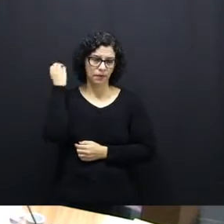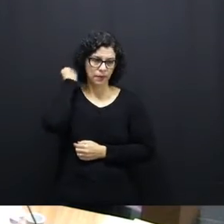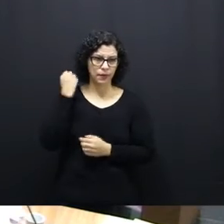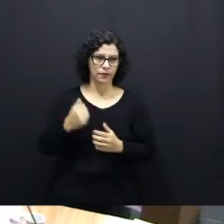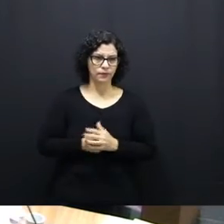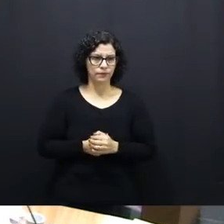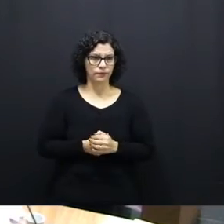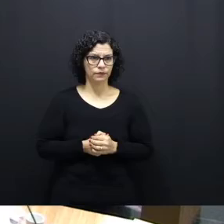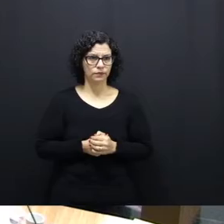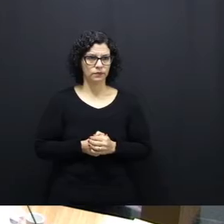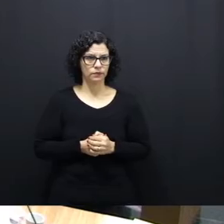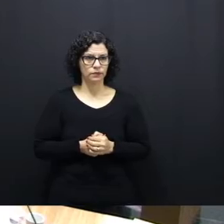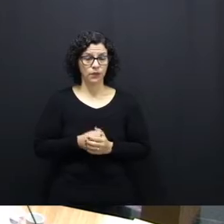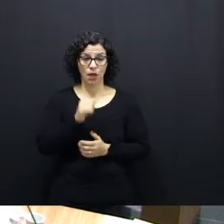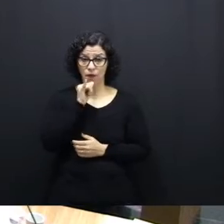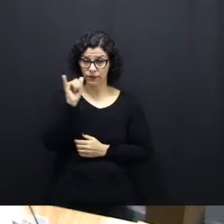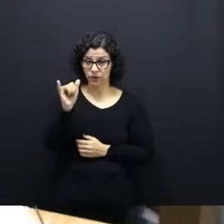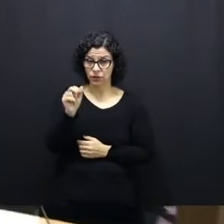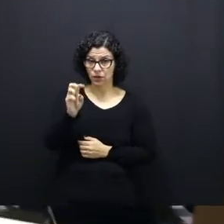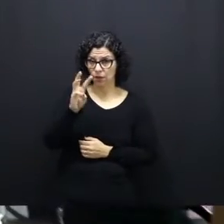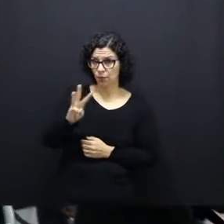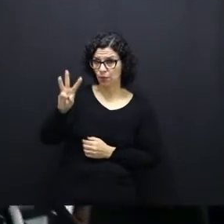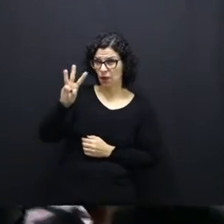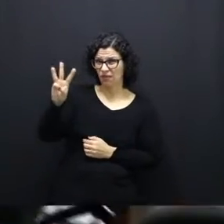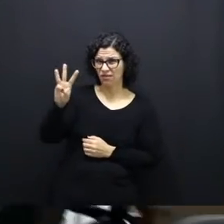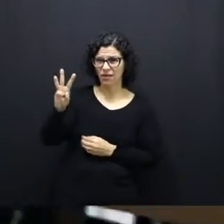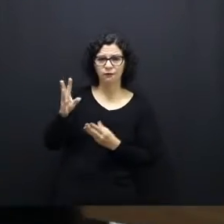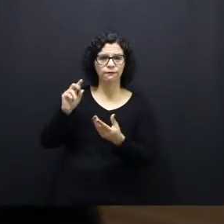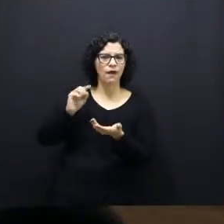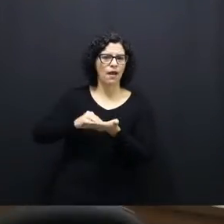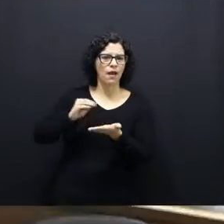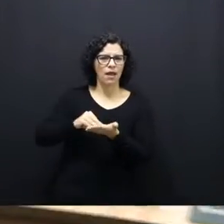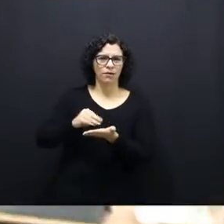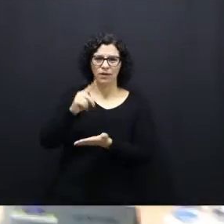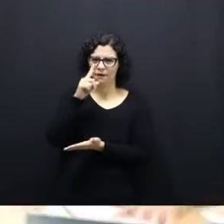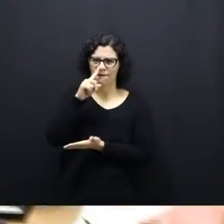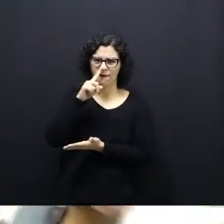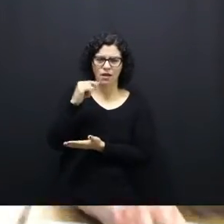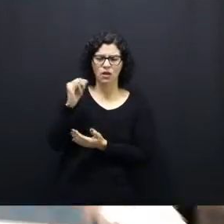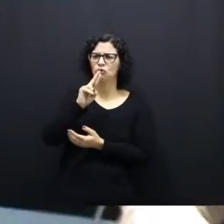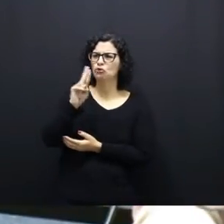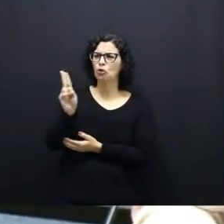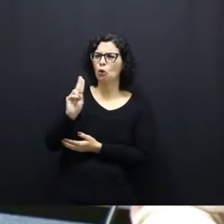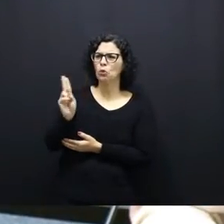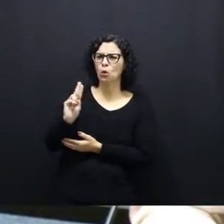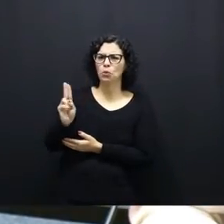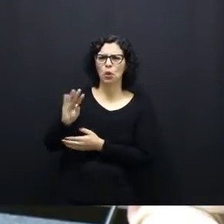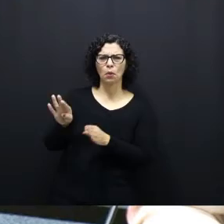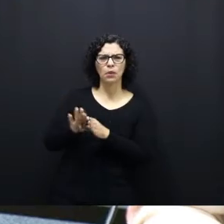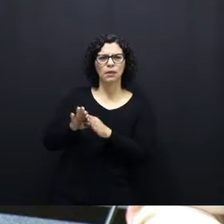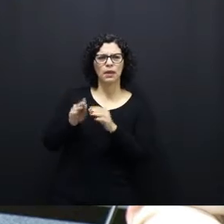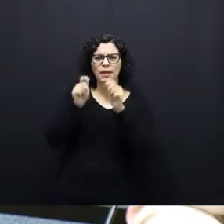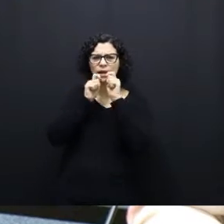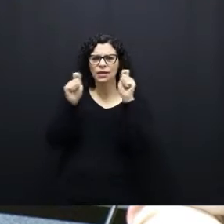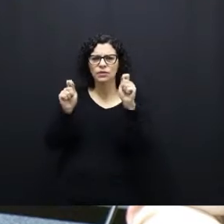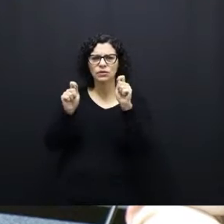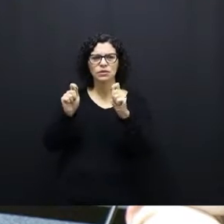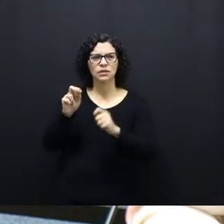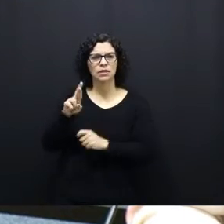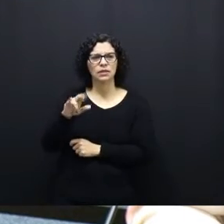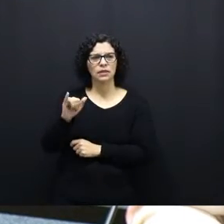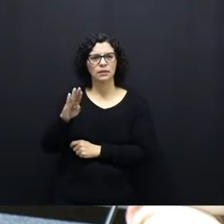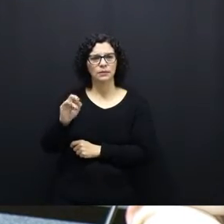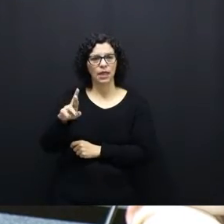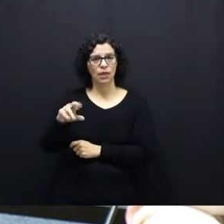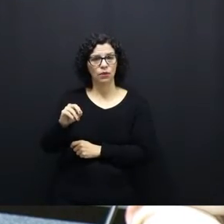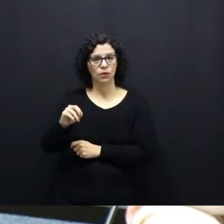é novela o corpo dele passe-o no Portal da Transparência tá muito vago sou nomes ali que você tem que ir lá Natal da assessoria Ribeiro que é o